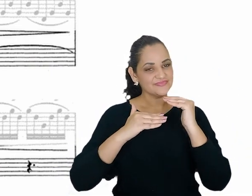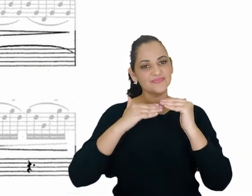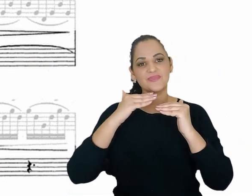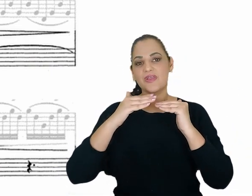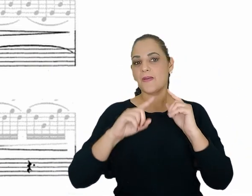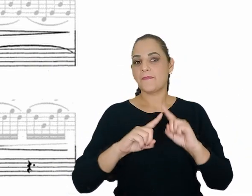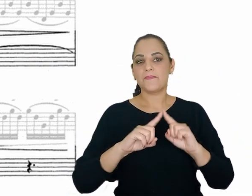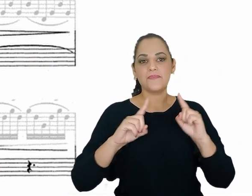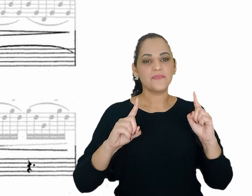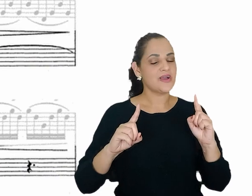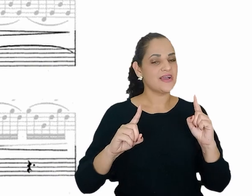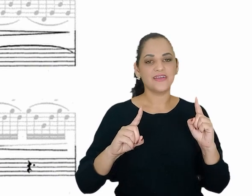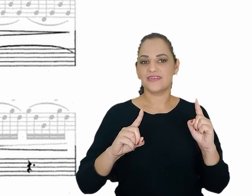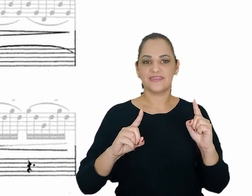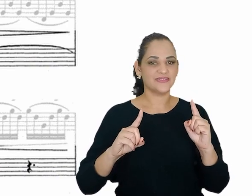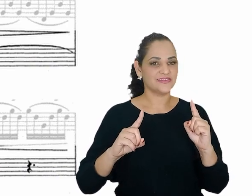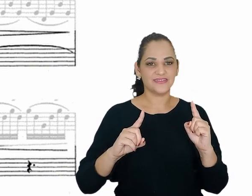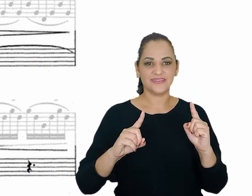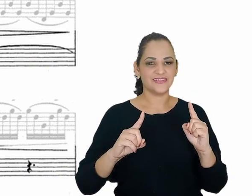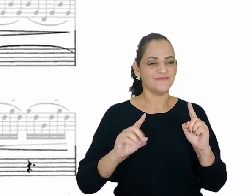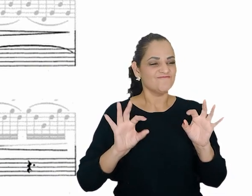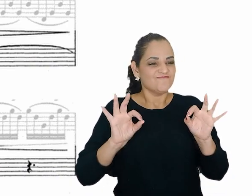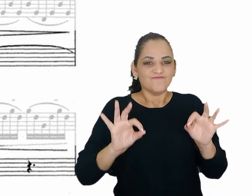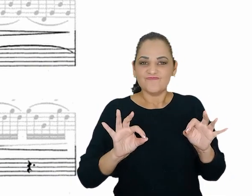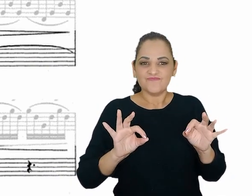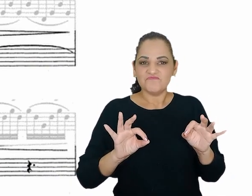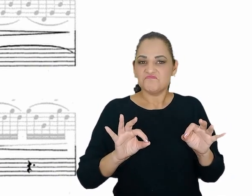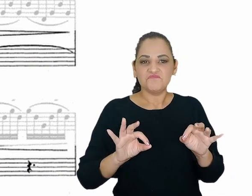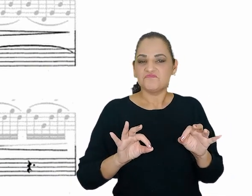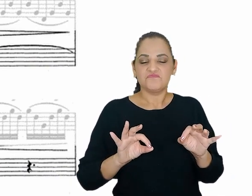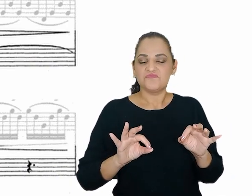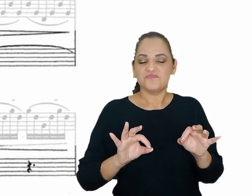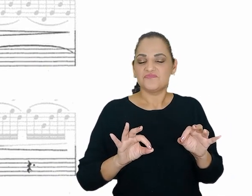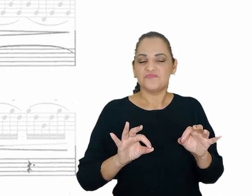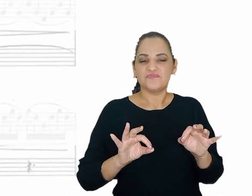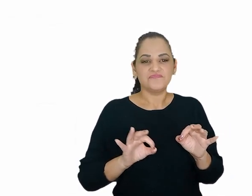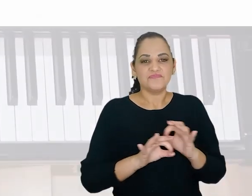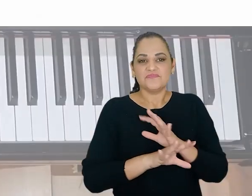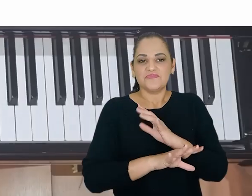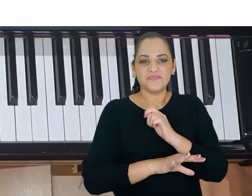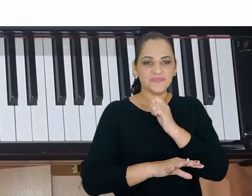espécie de desenvolvimento, mas que não deixa as seções bem definidas.